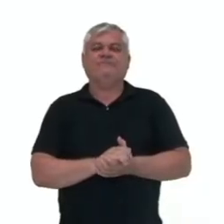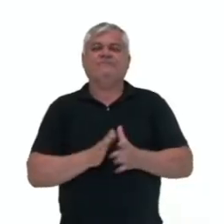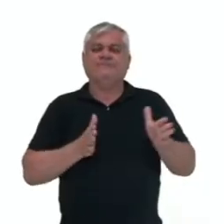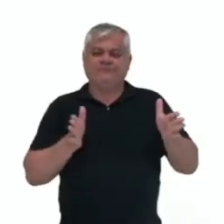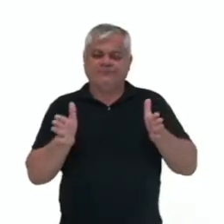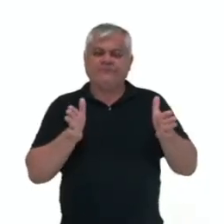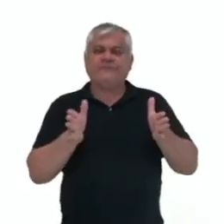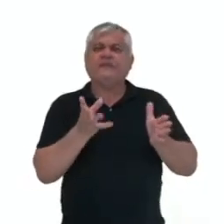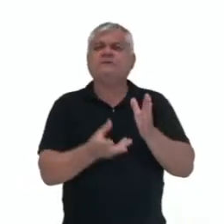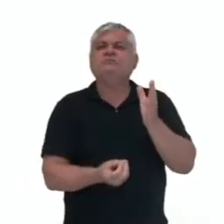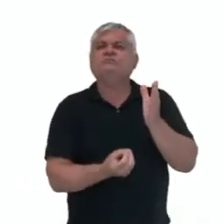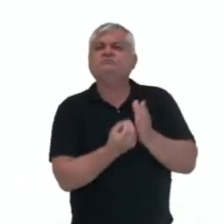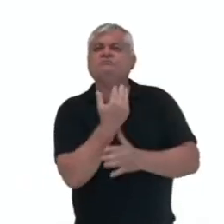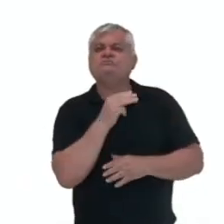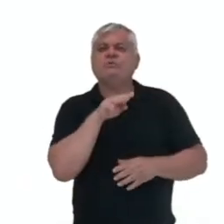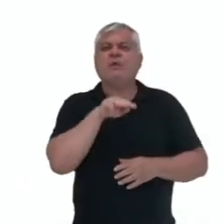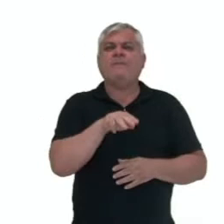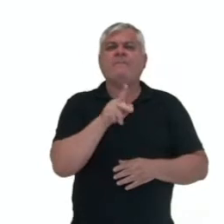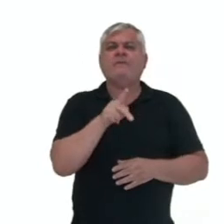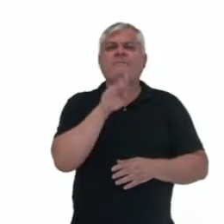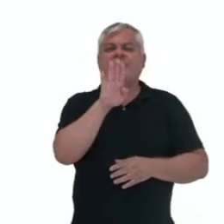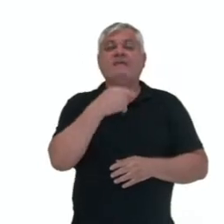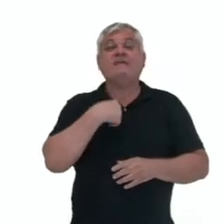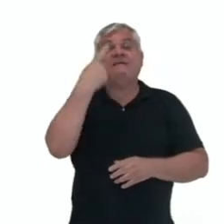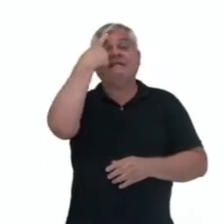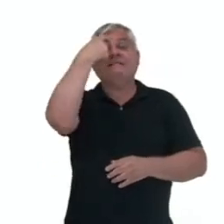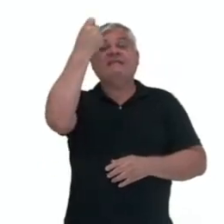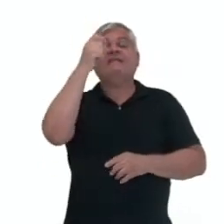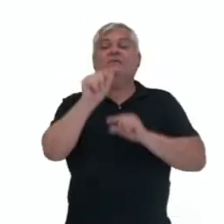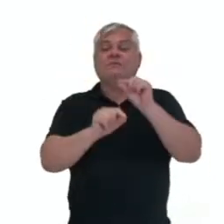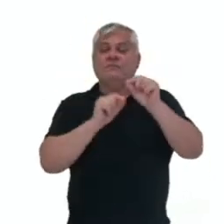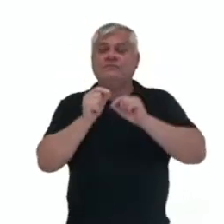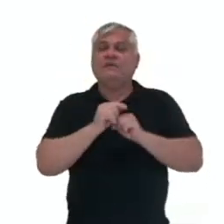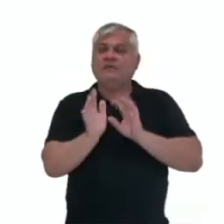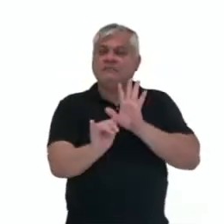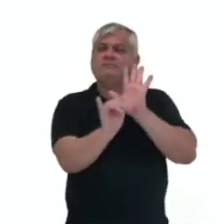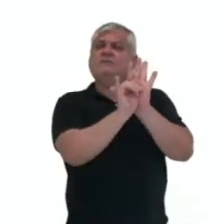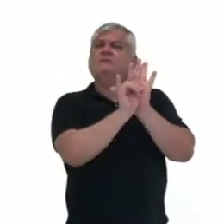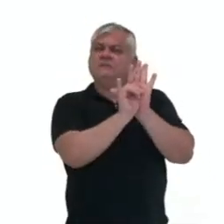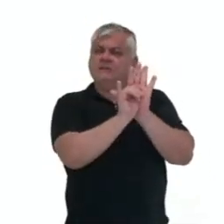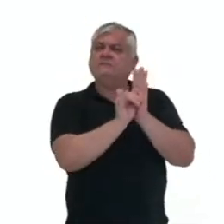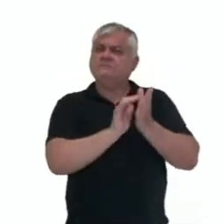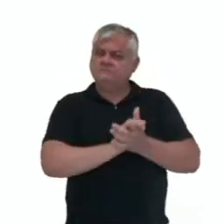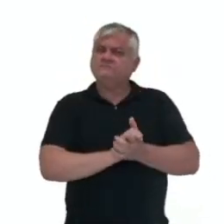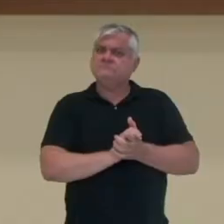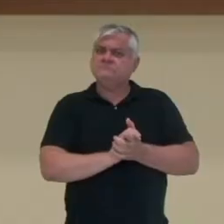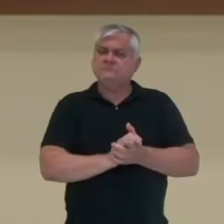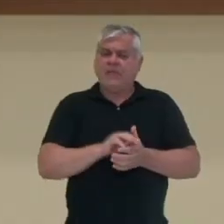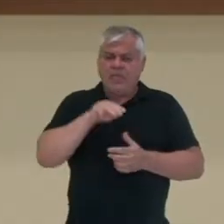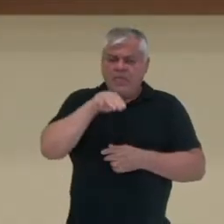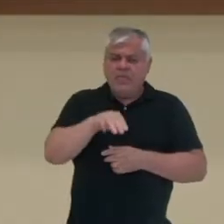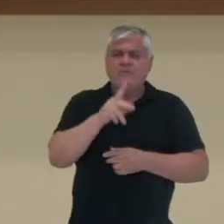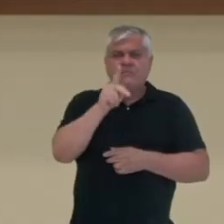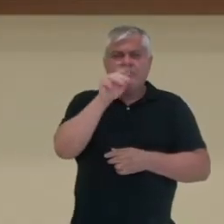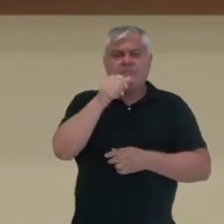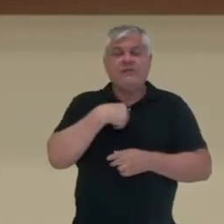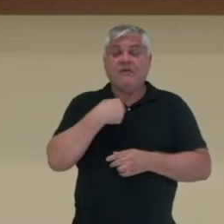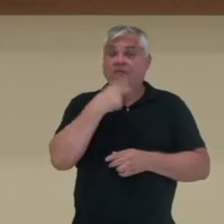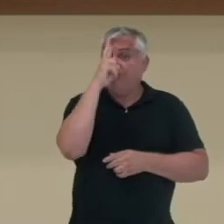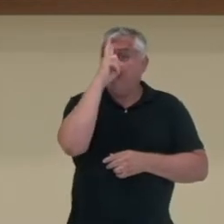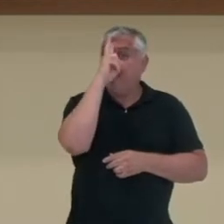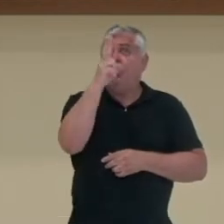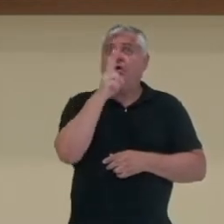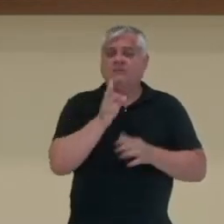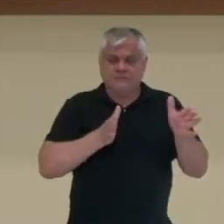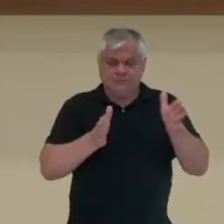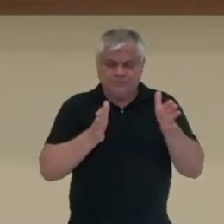surgimento da MPB é marcado por ideias de constituição de uma identidade nacional. A MPB vai ficar muito forte durante os anos